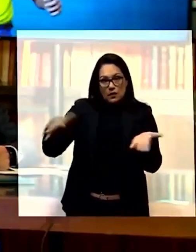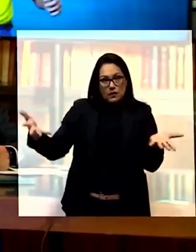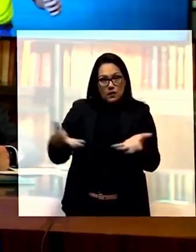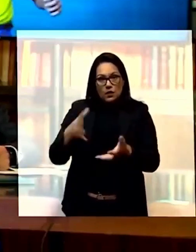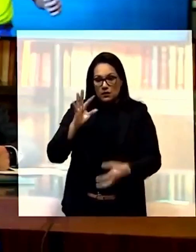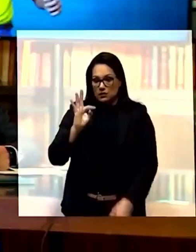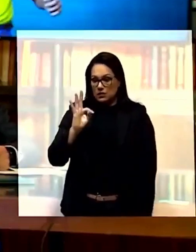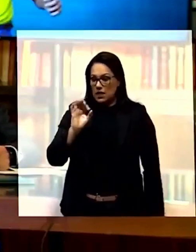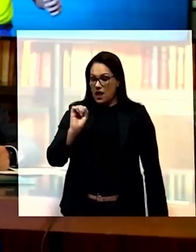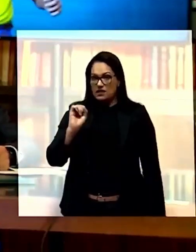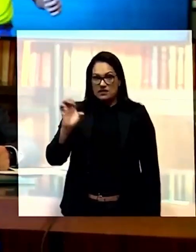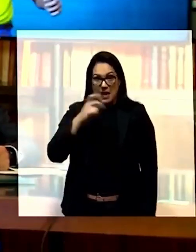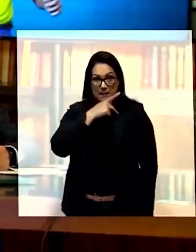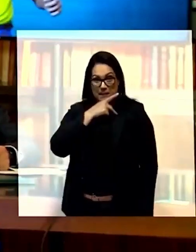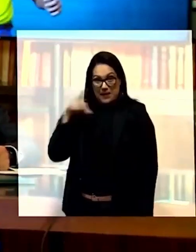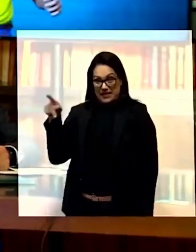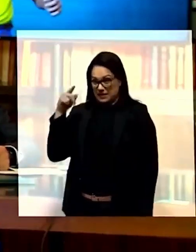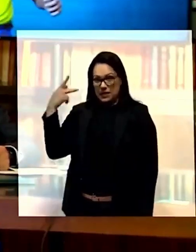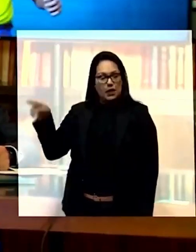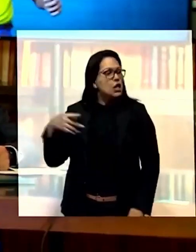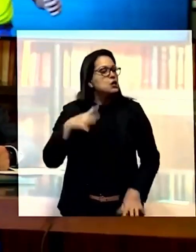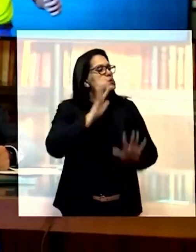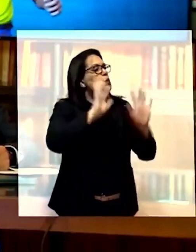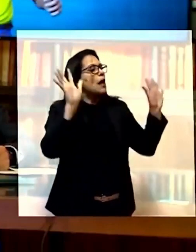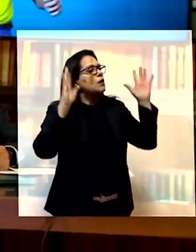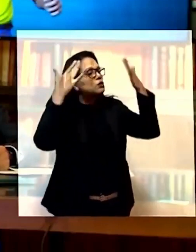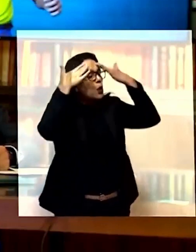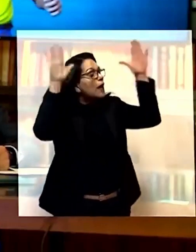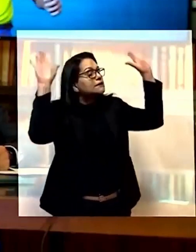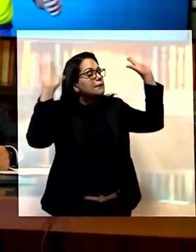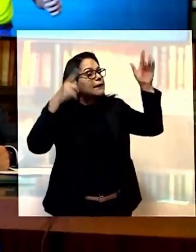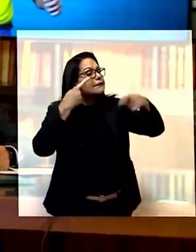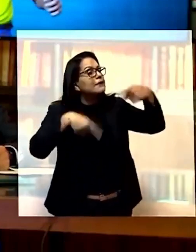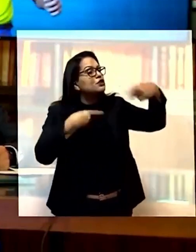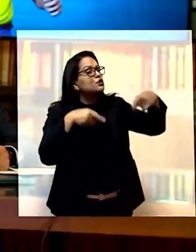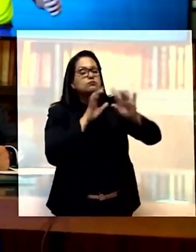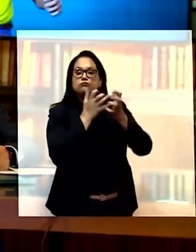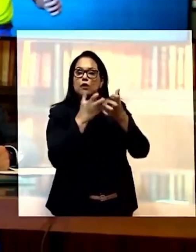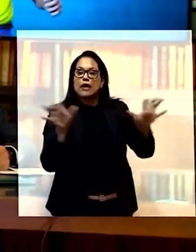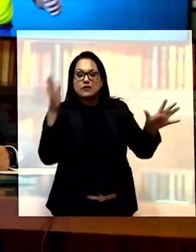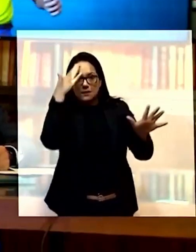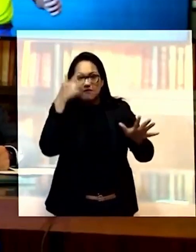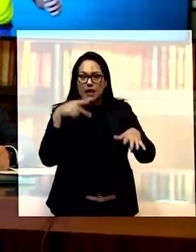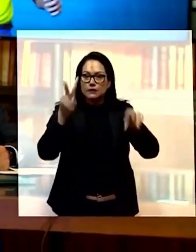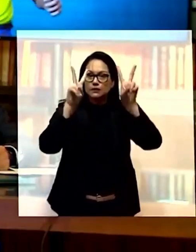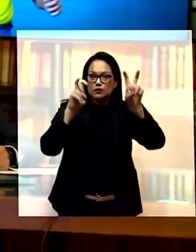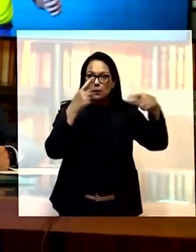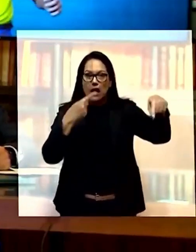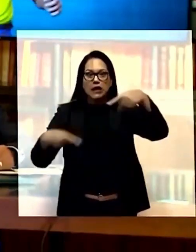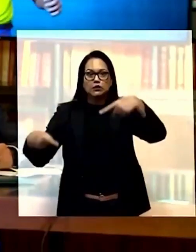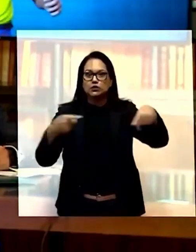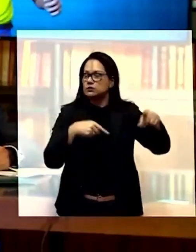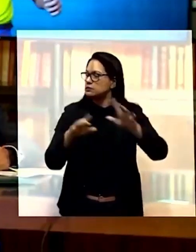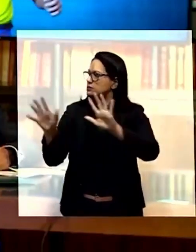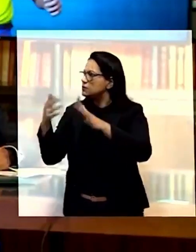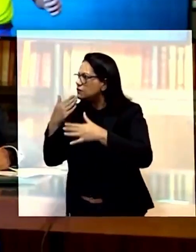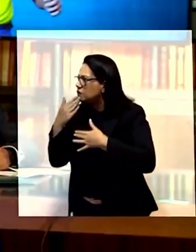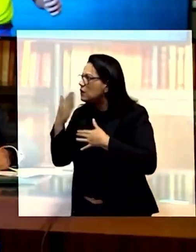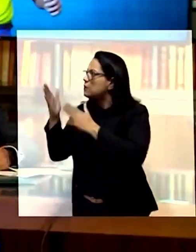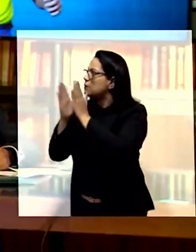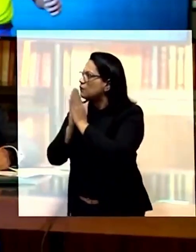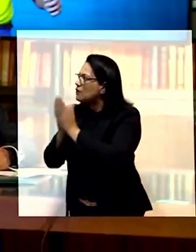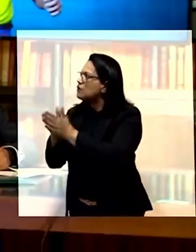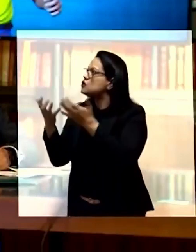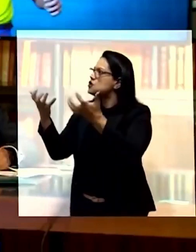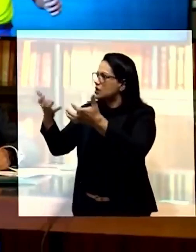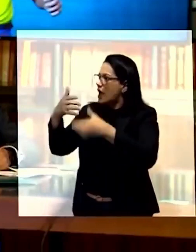as joias, né, as joias são o que tem de menos nesse governo anterior. Tem muita coisa para ser investigada.